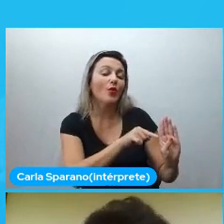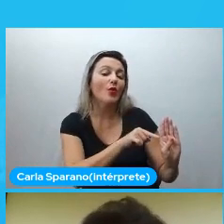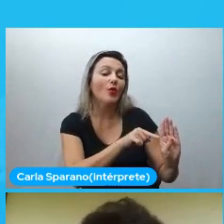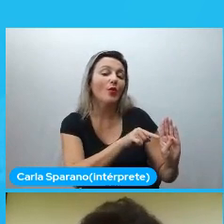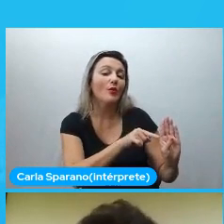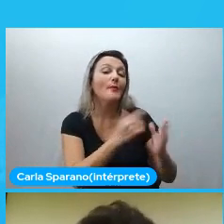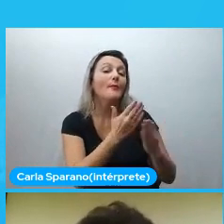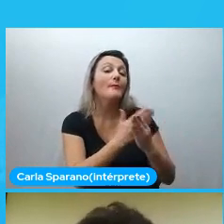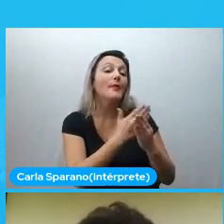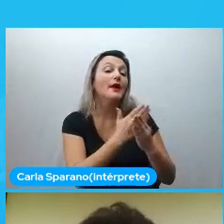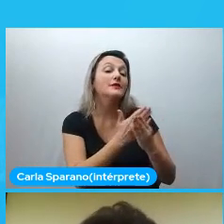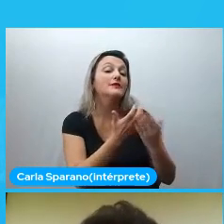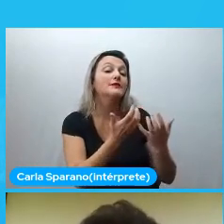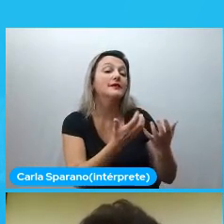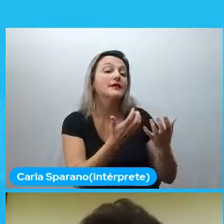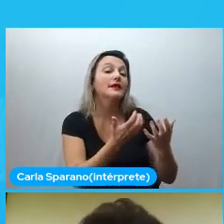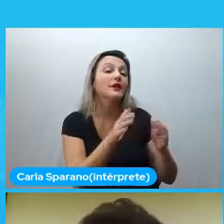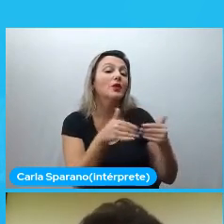Brasil.